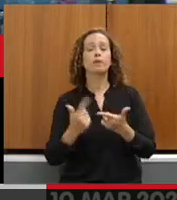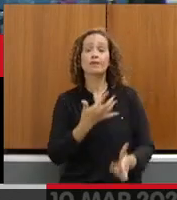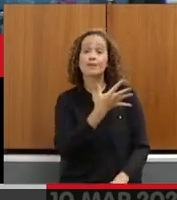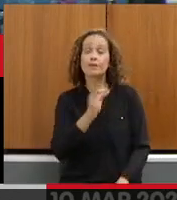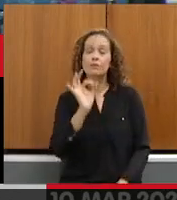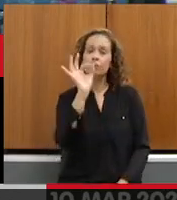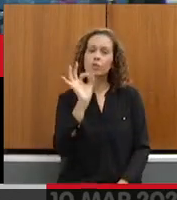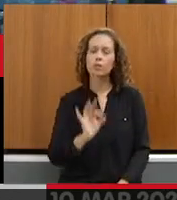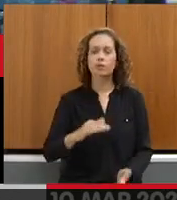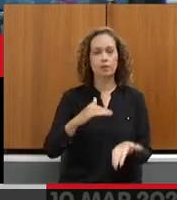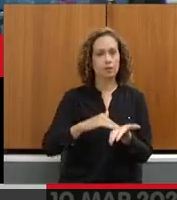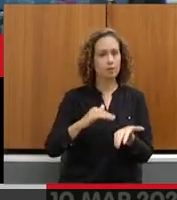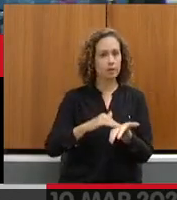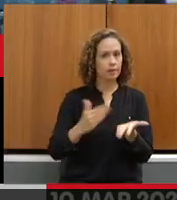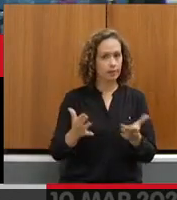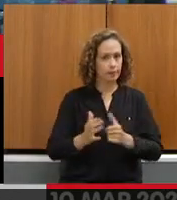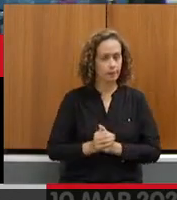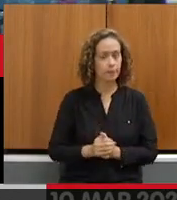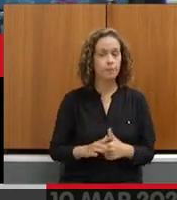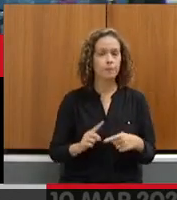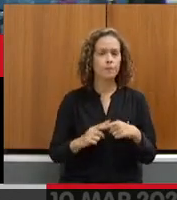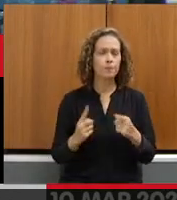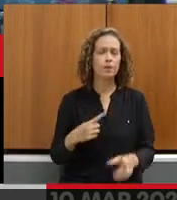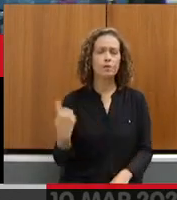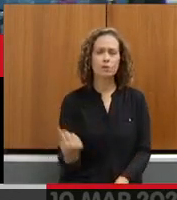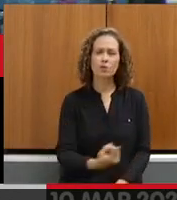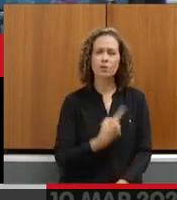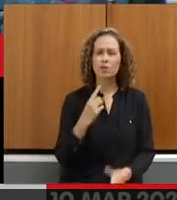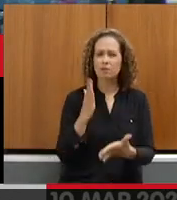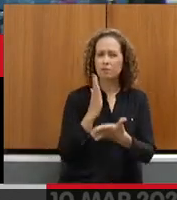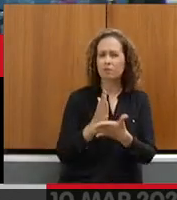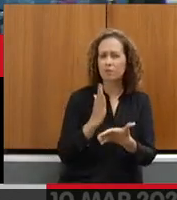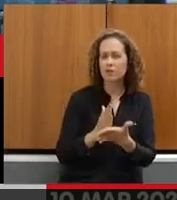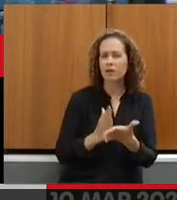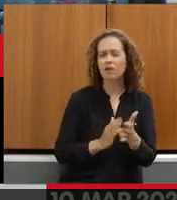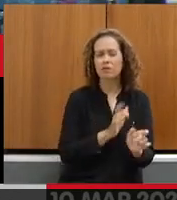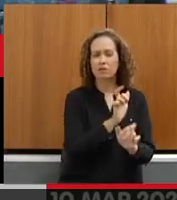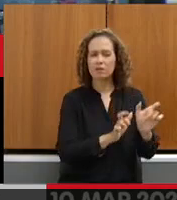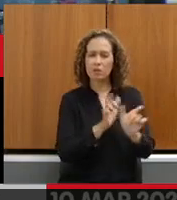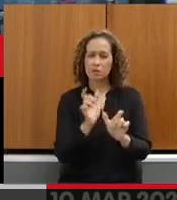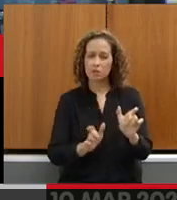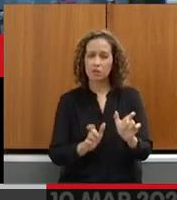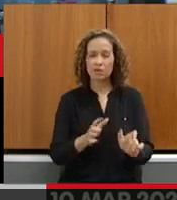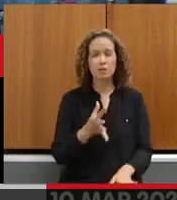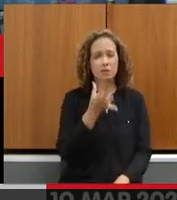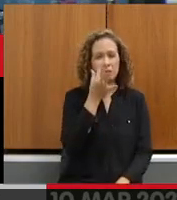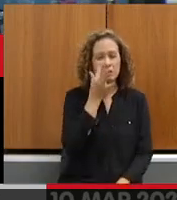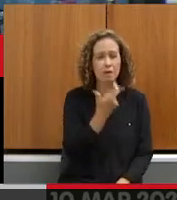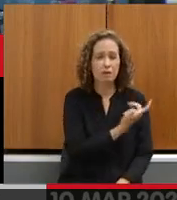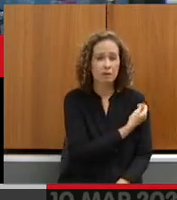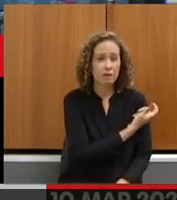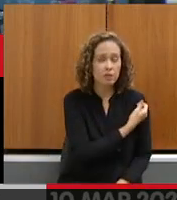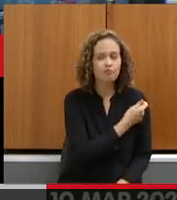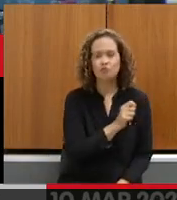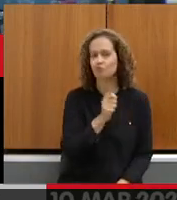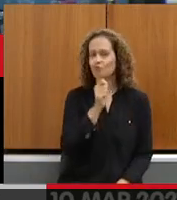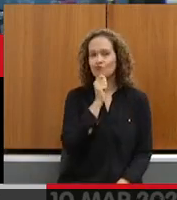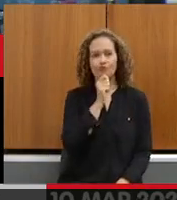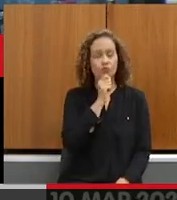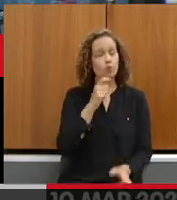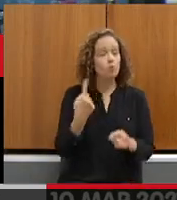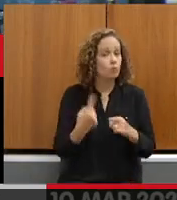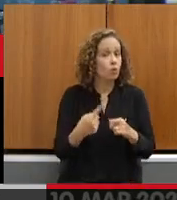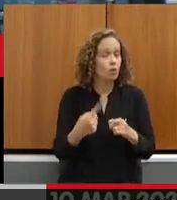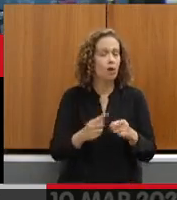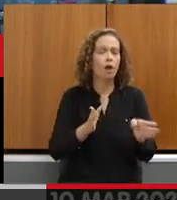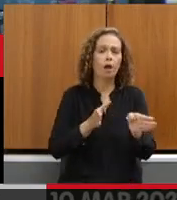nós sequer Chegamos na metade dos que estão e trabalho presencial e E por quê Porque a